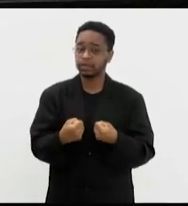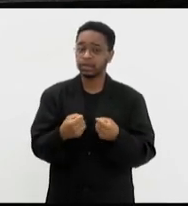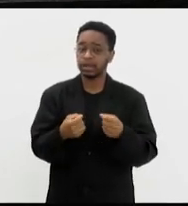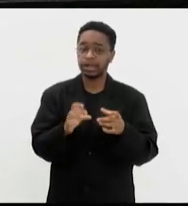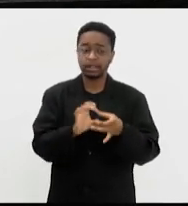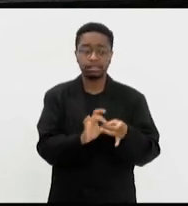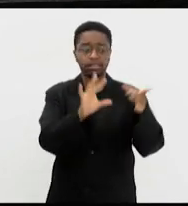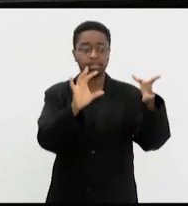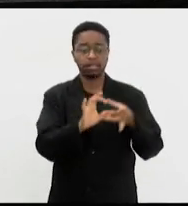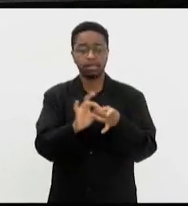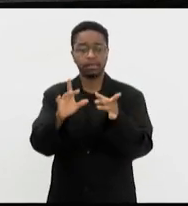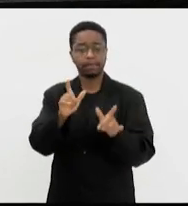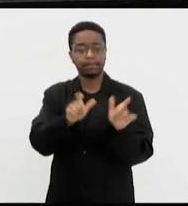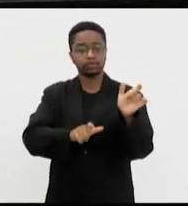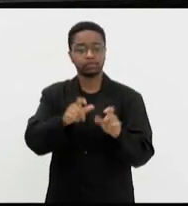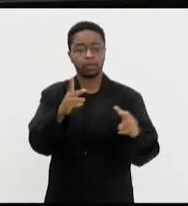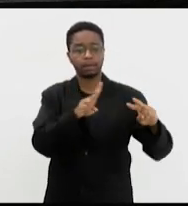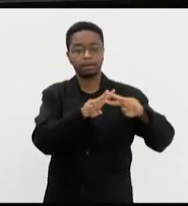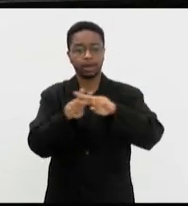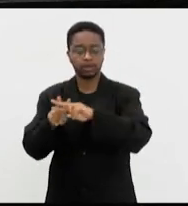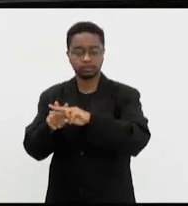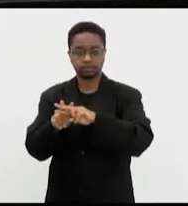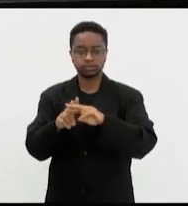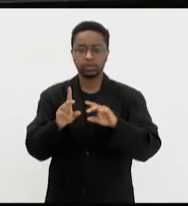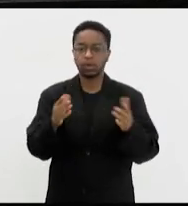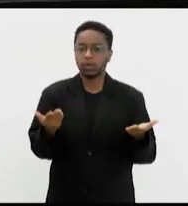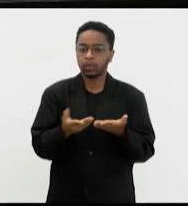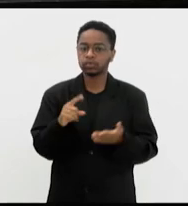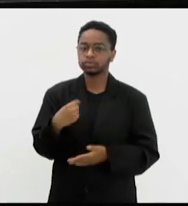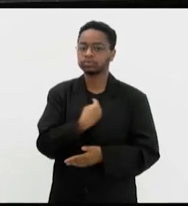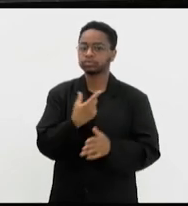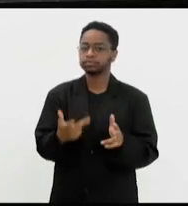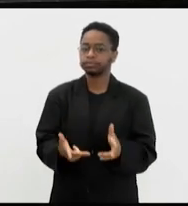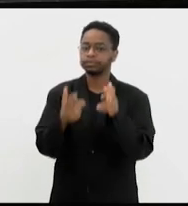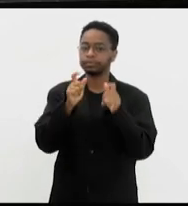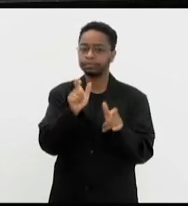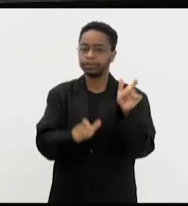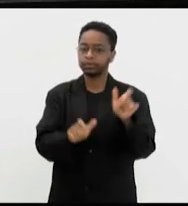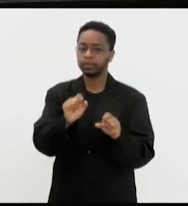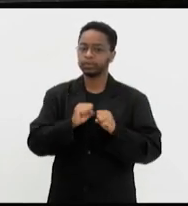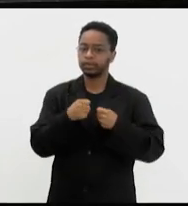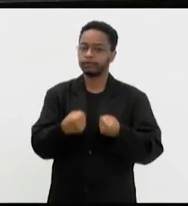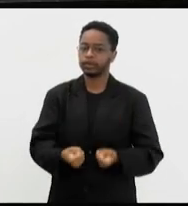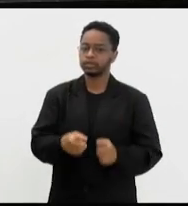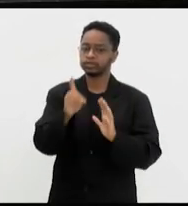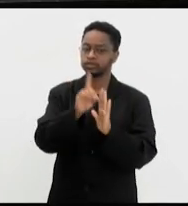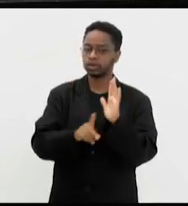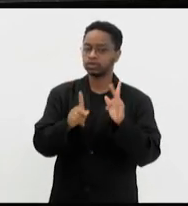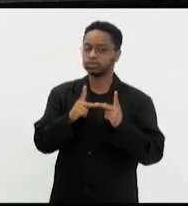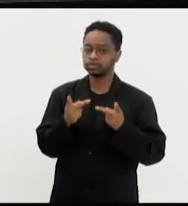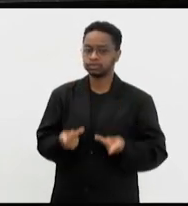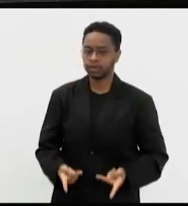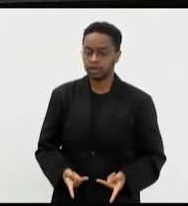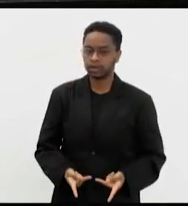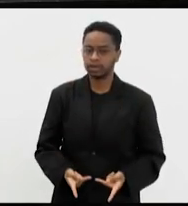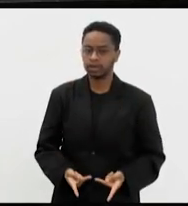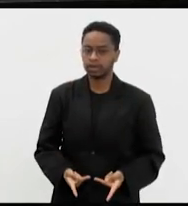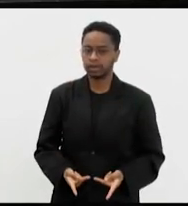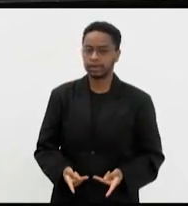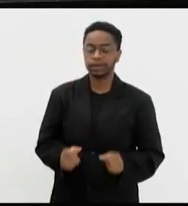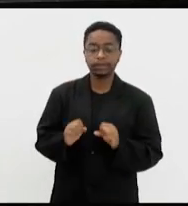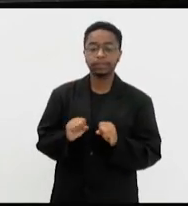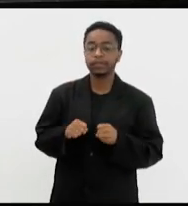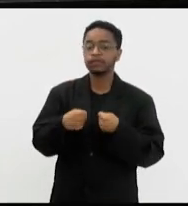de presos hoje nós vemos os tais defensores dos Direitos Humanos defenderem o